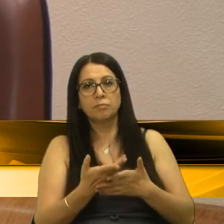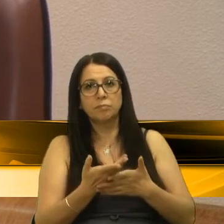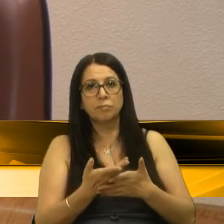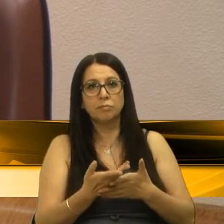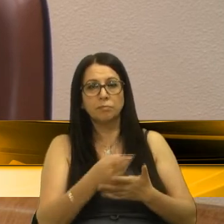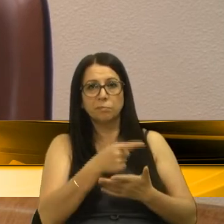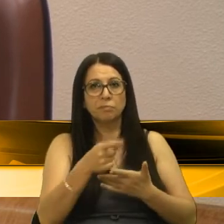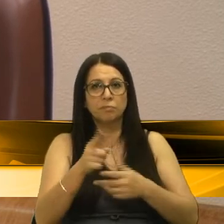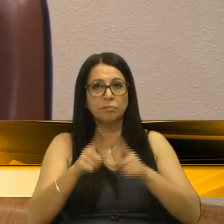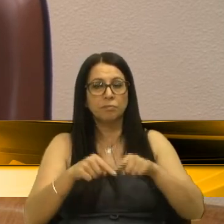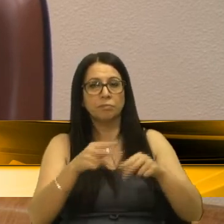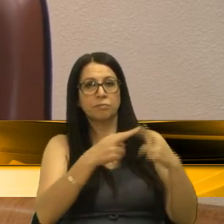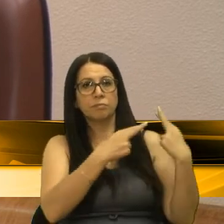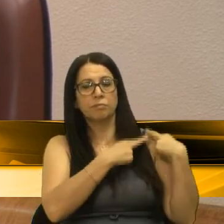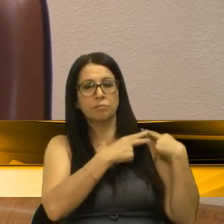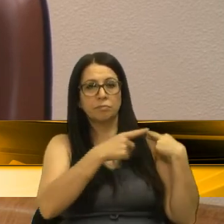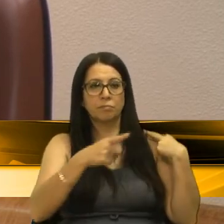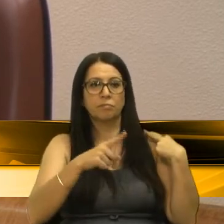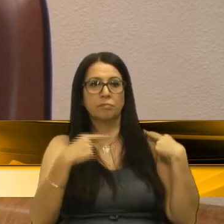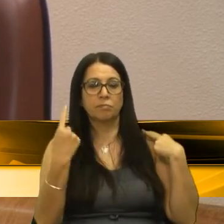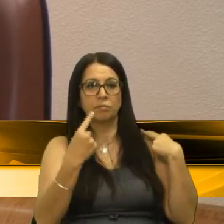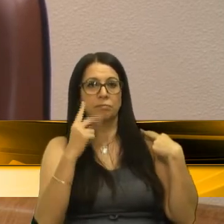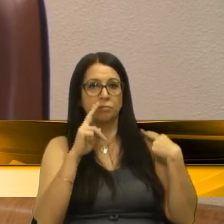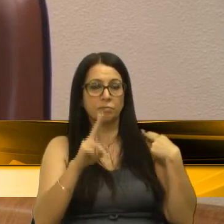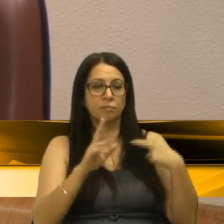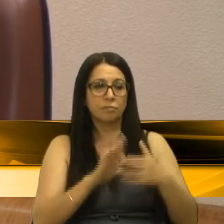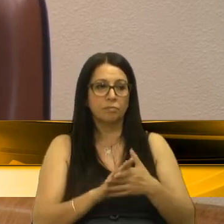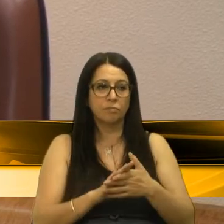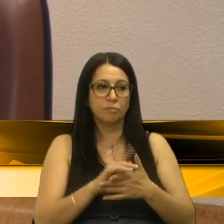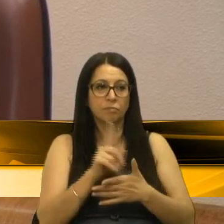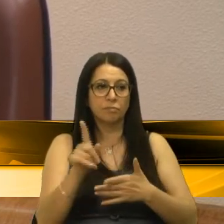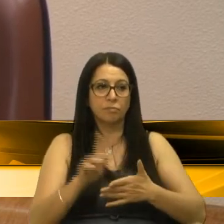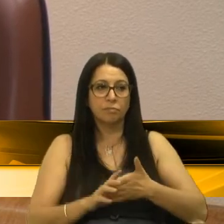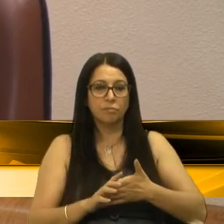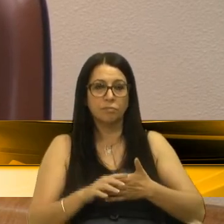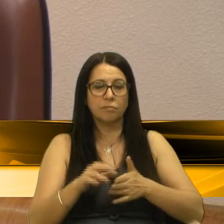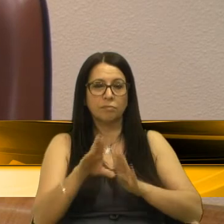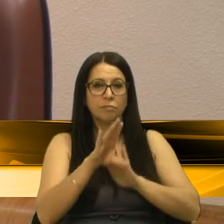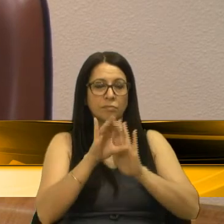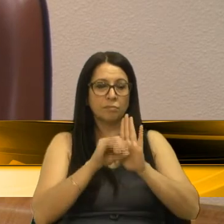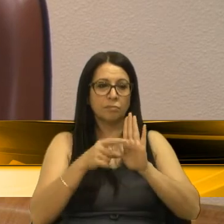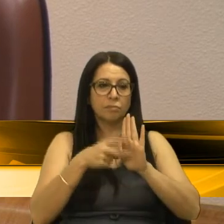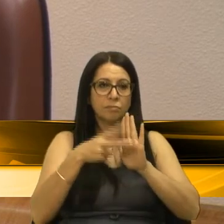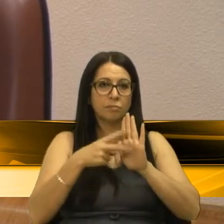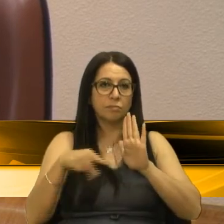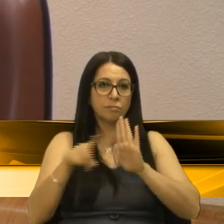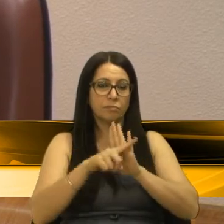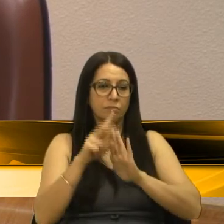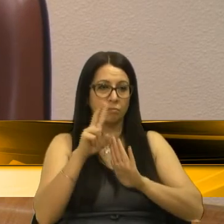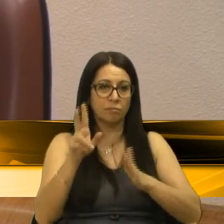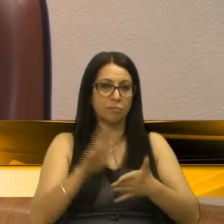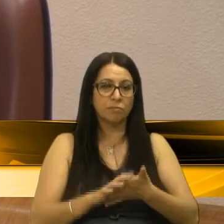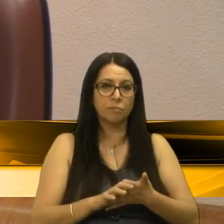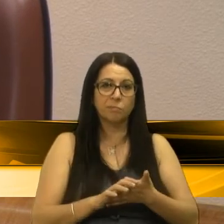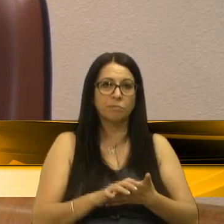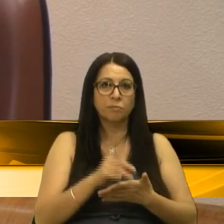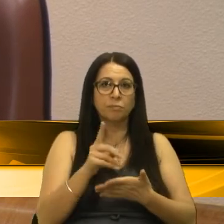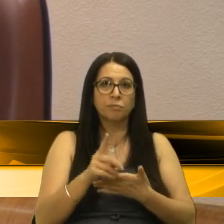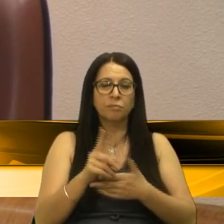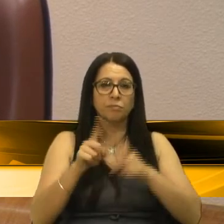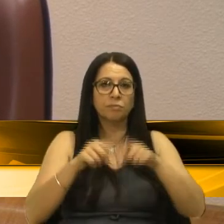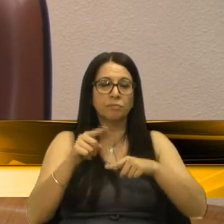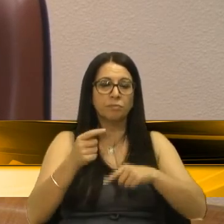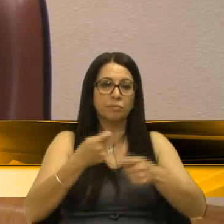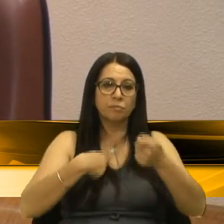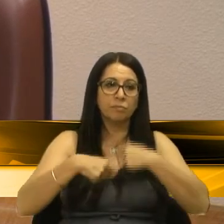administrativa responsável pelo condomínio esteja nele instalada. Se, segundo caso, seja requerida a vinculação e apresentada a licença de unidade